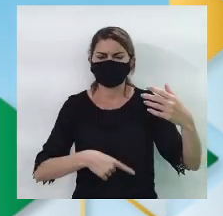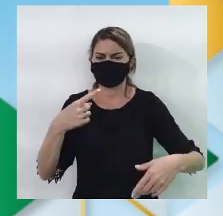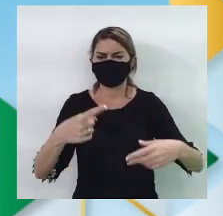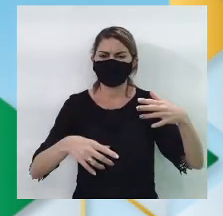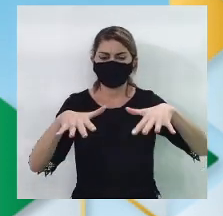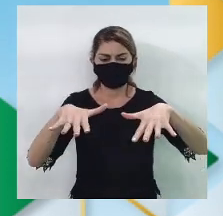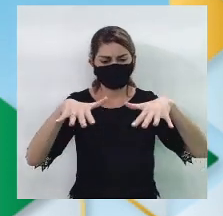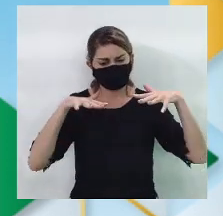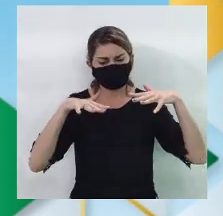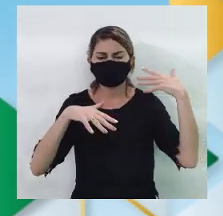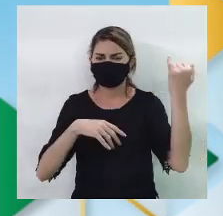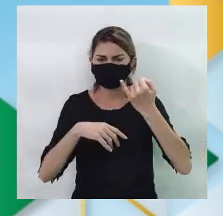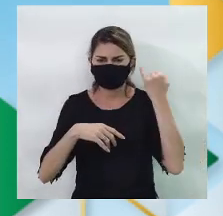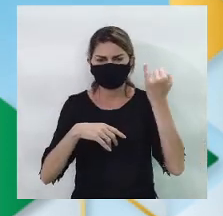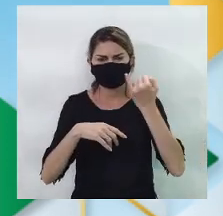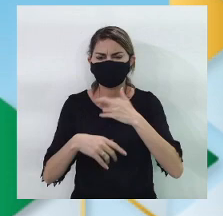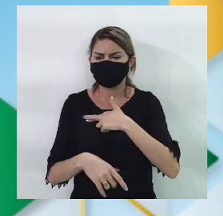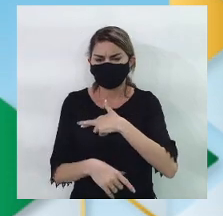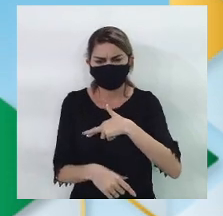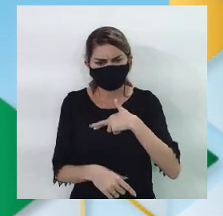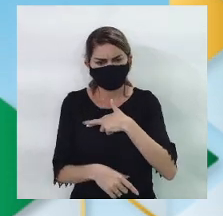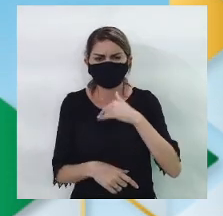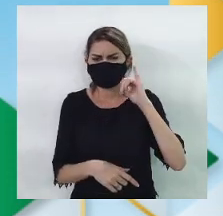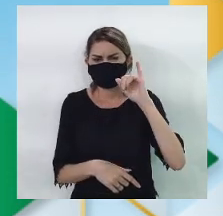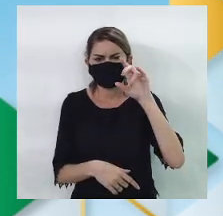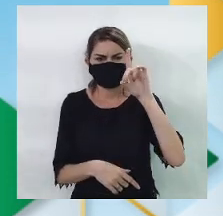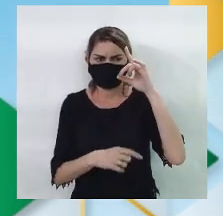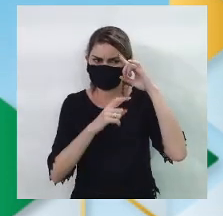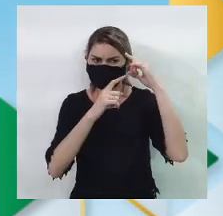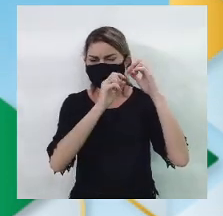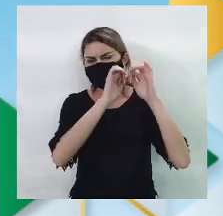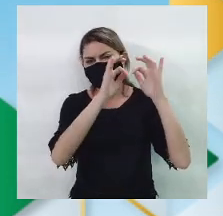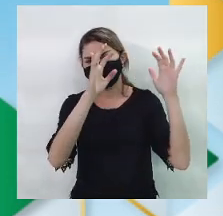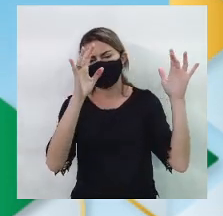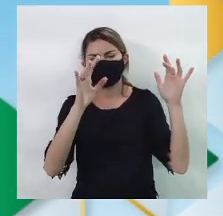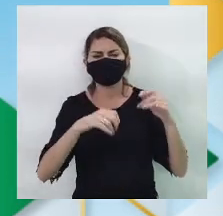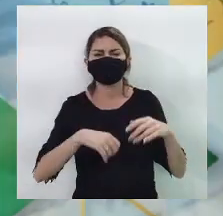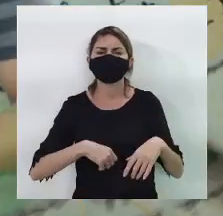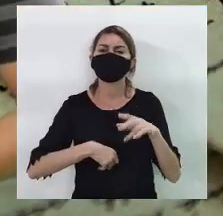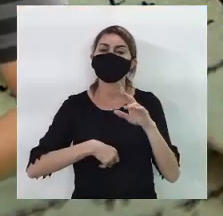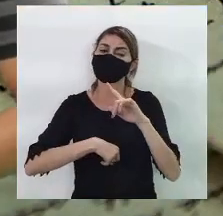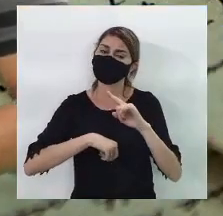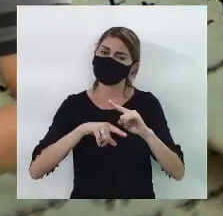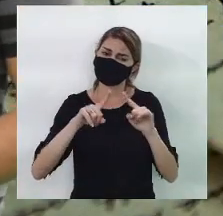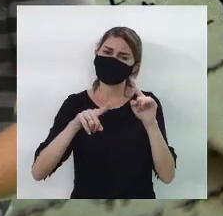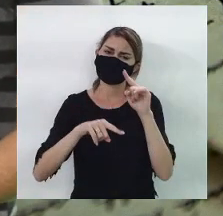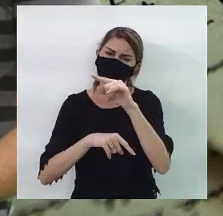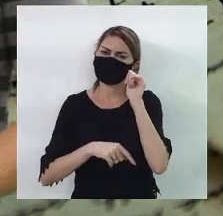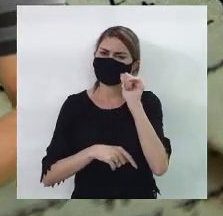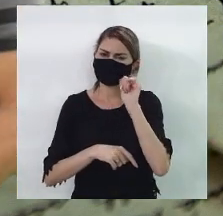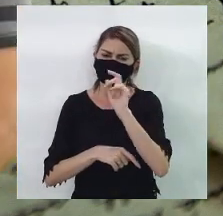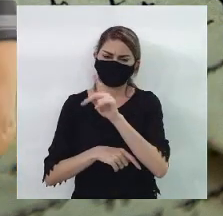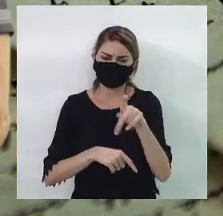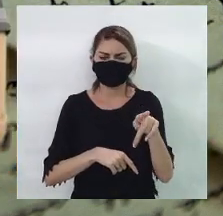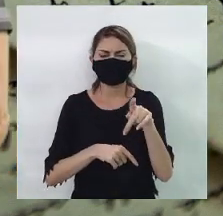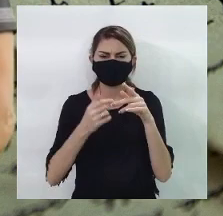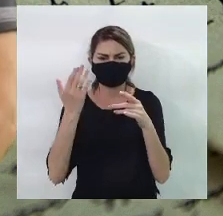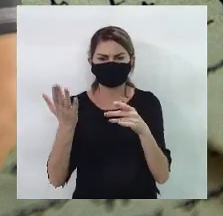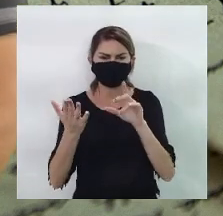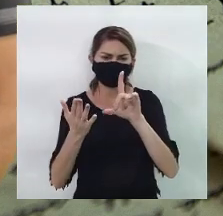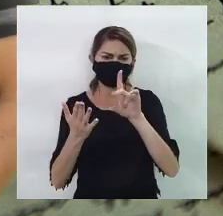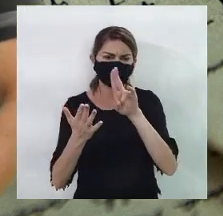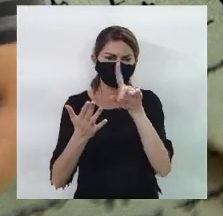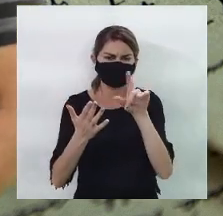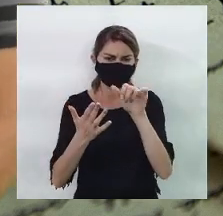eventos importantes. Romance ideológico. Mas no caso da professora Luzilar, aqui justamente eu gostaria de